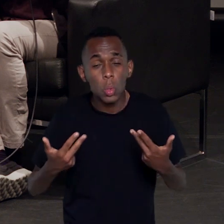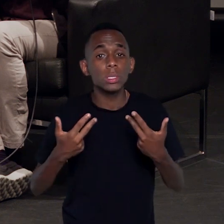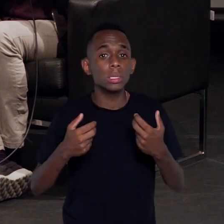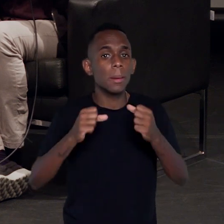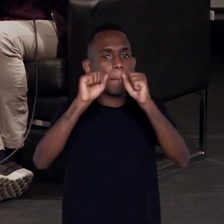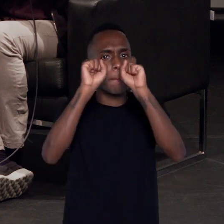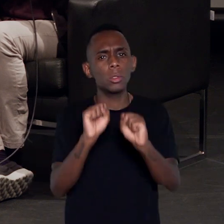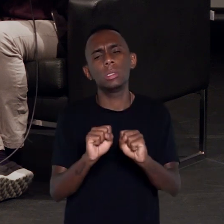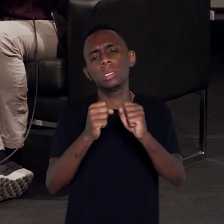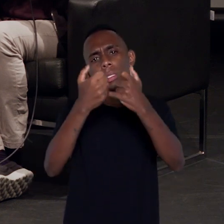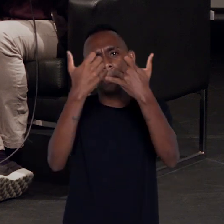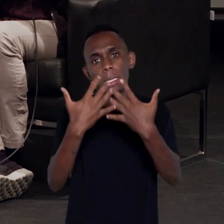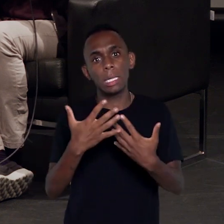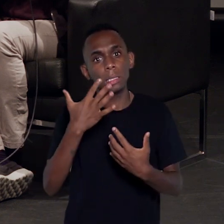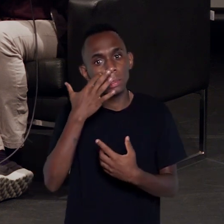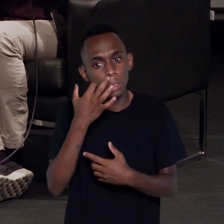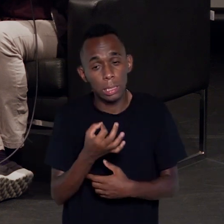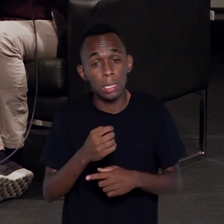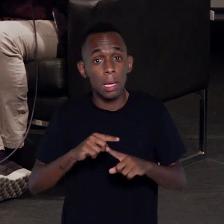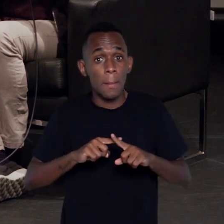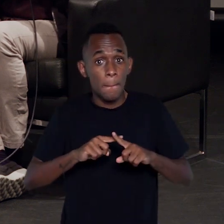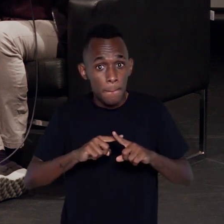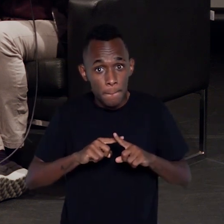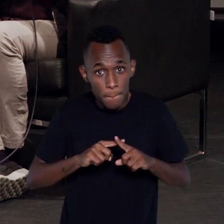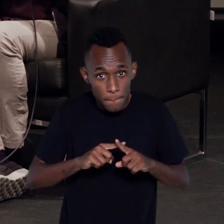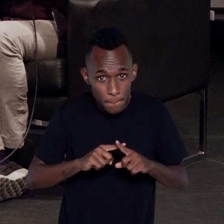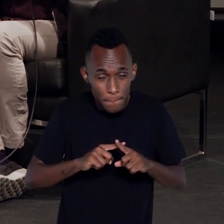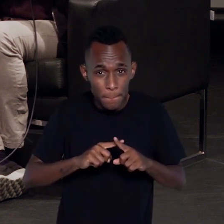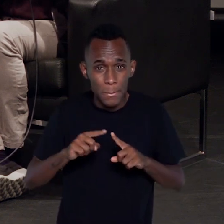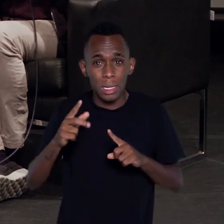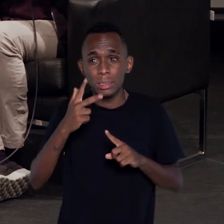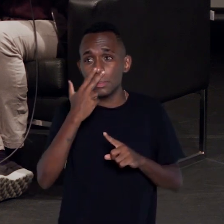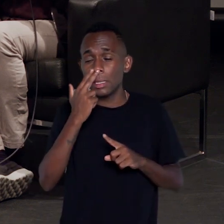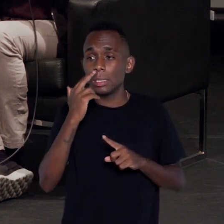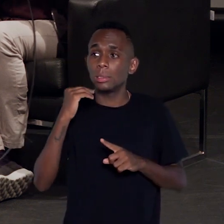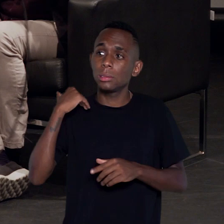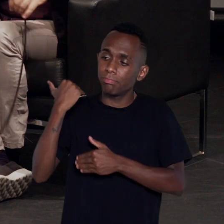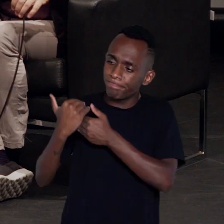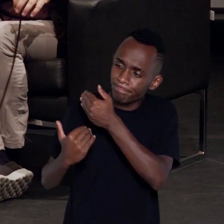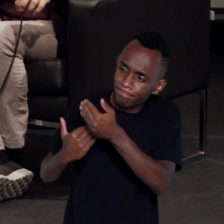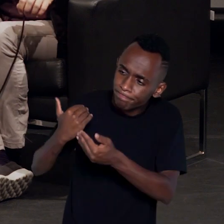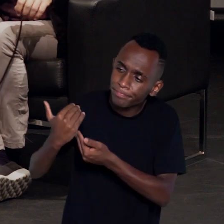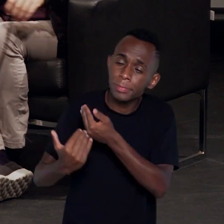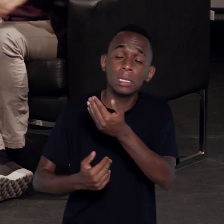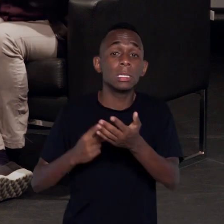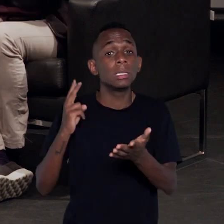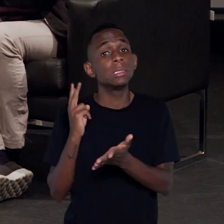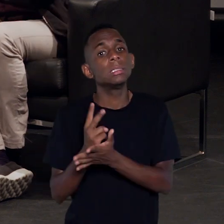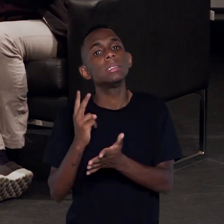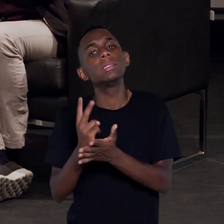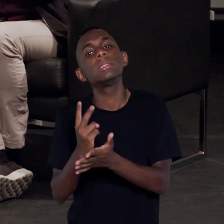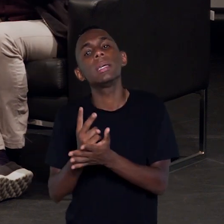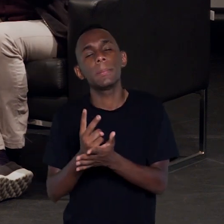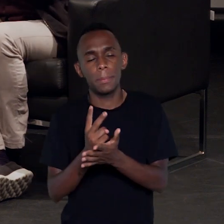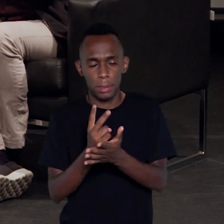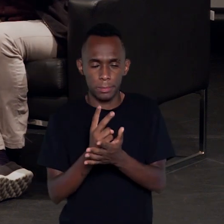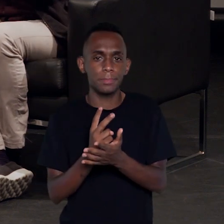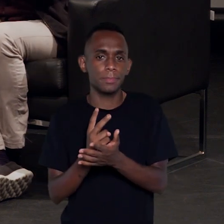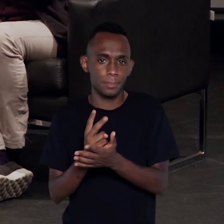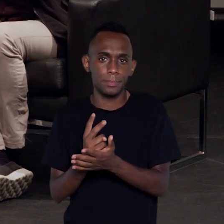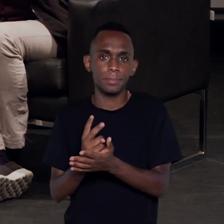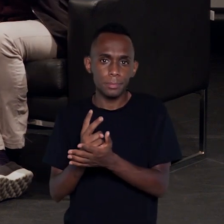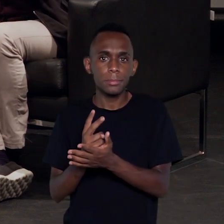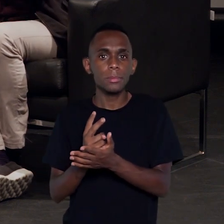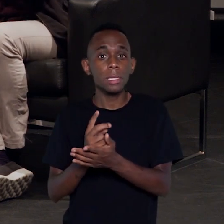poderiam explicar esse interesse, mas é um interesse latente, que sempre esteve aí e que agora